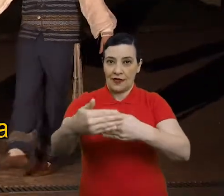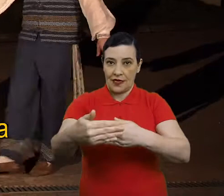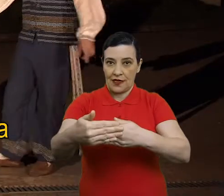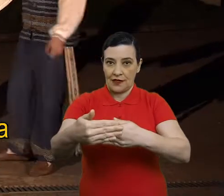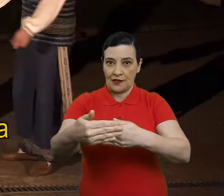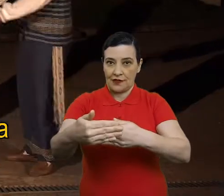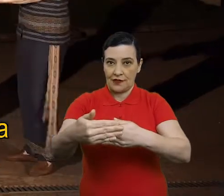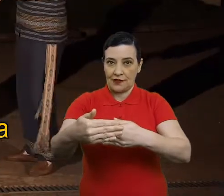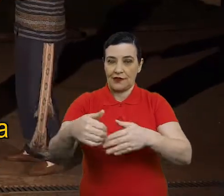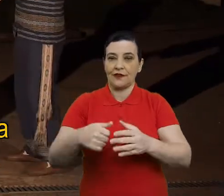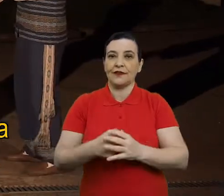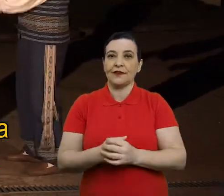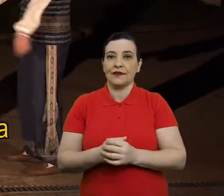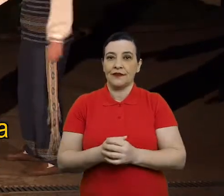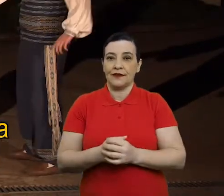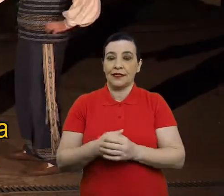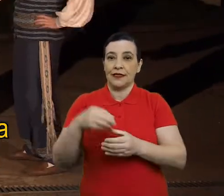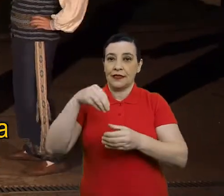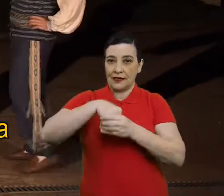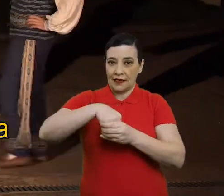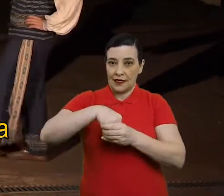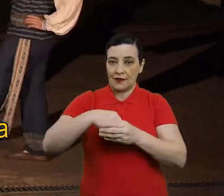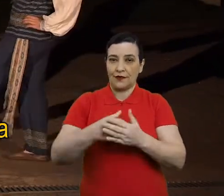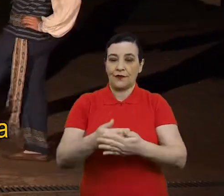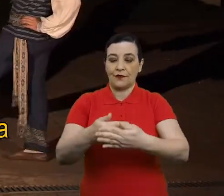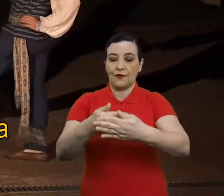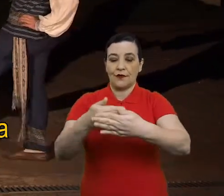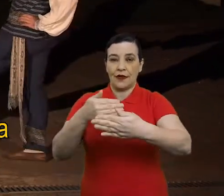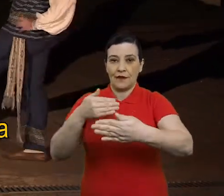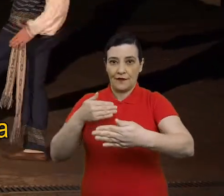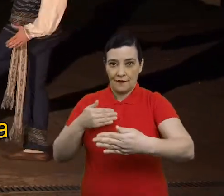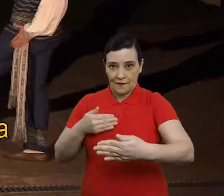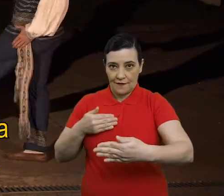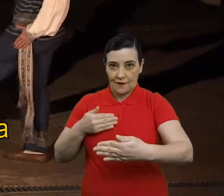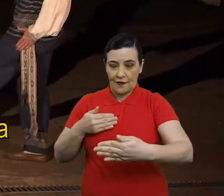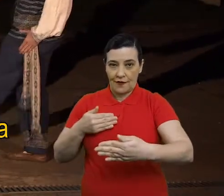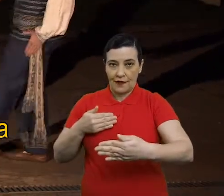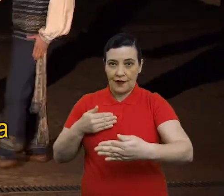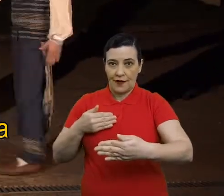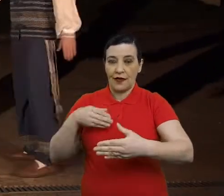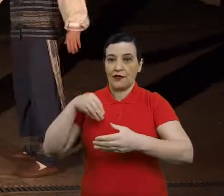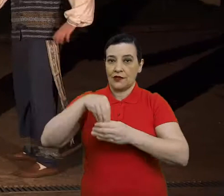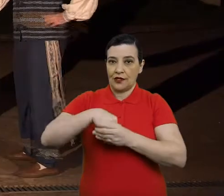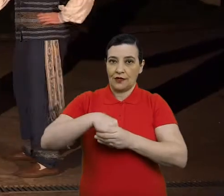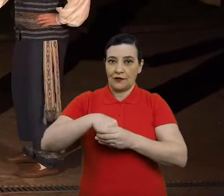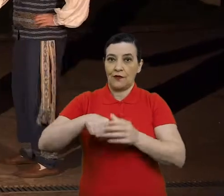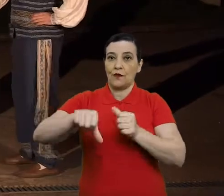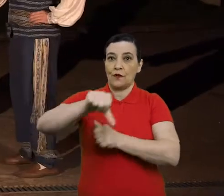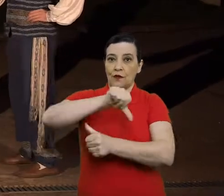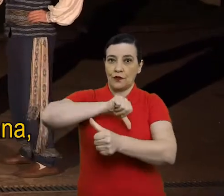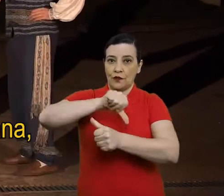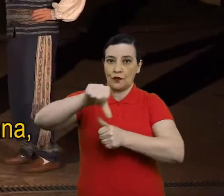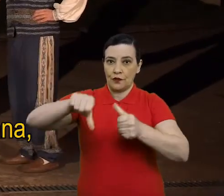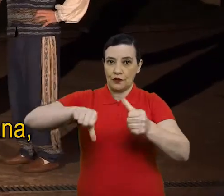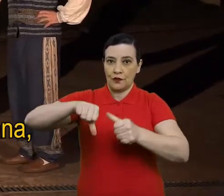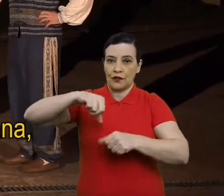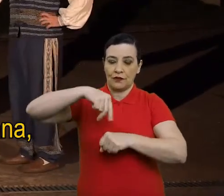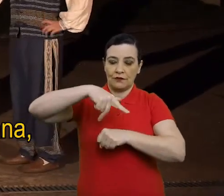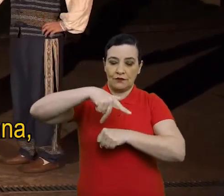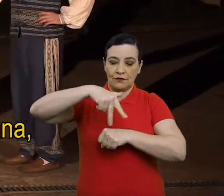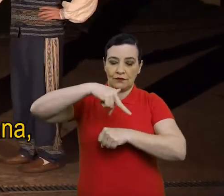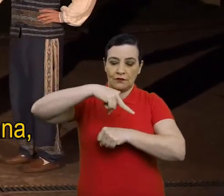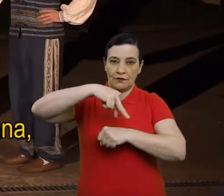dentro, a gente está indo para fora da roda, chuta com a outra perna, que é a de dentro. Muito